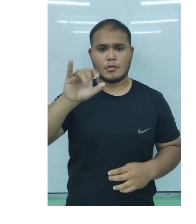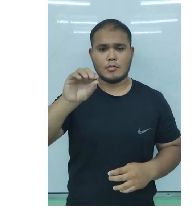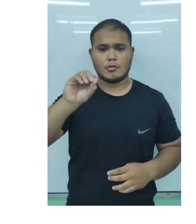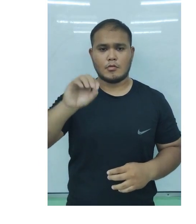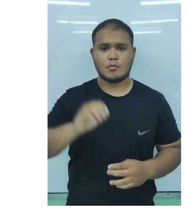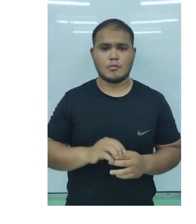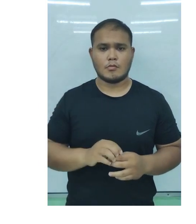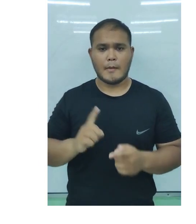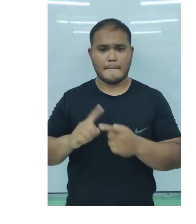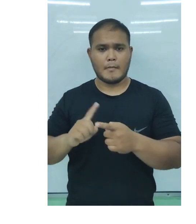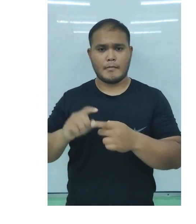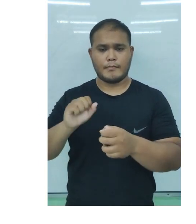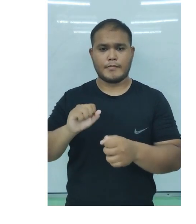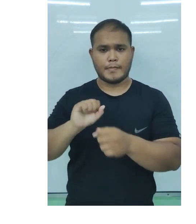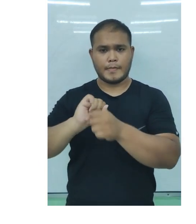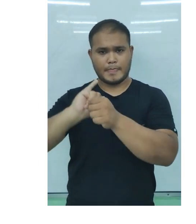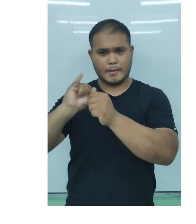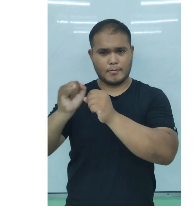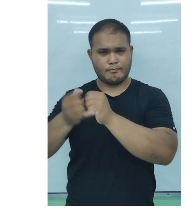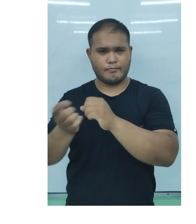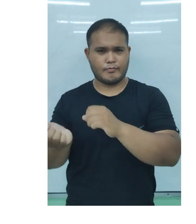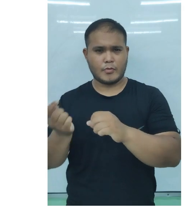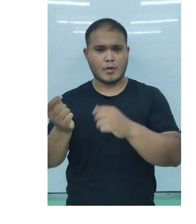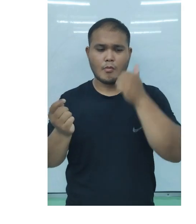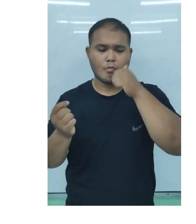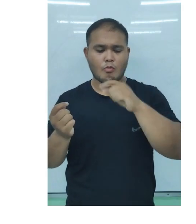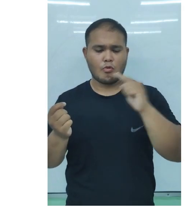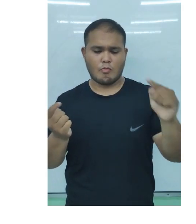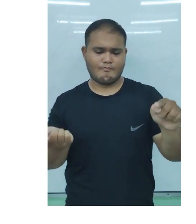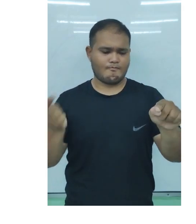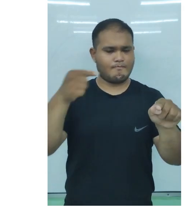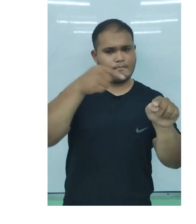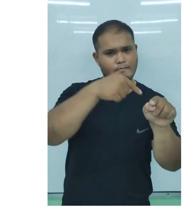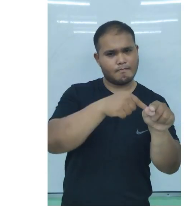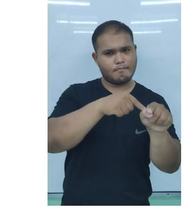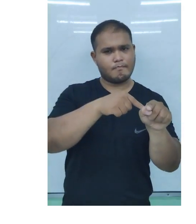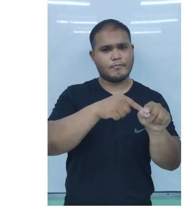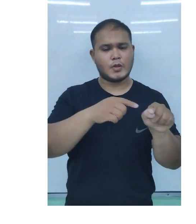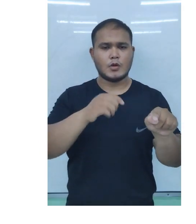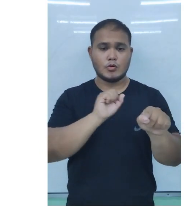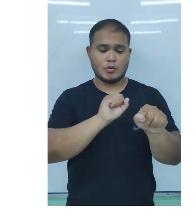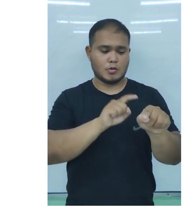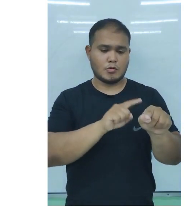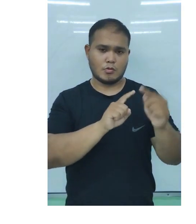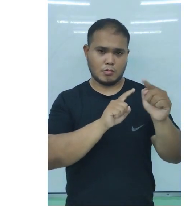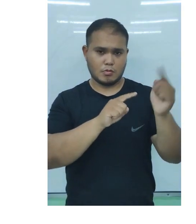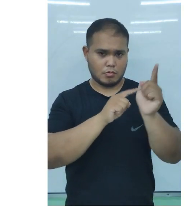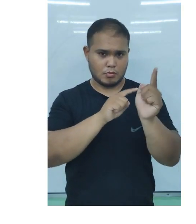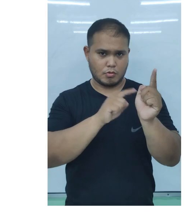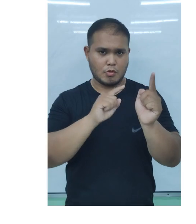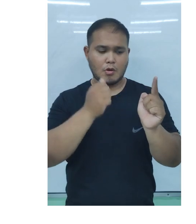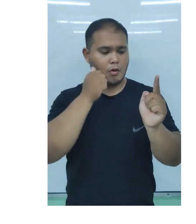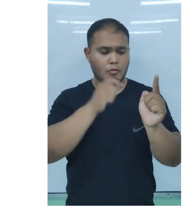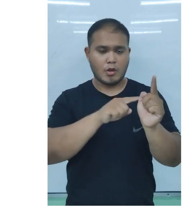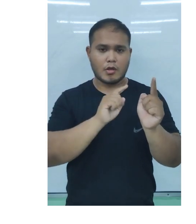feminino. E aí aqui repete, né, a nossa preposição, o nosso substantivo feminino e o